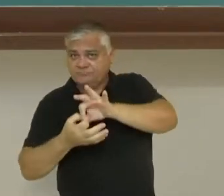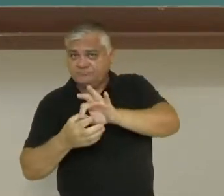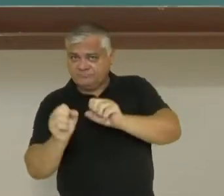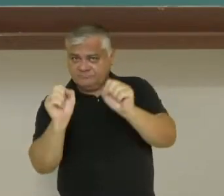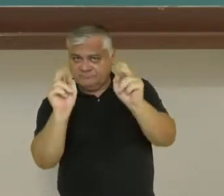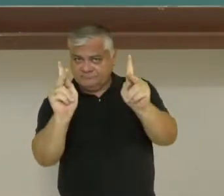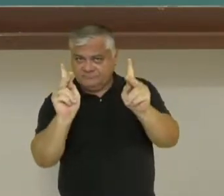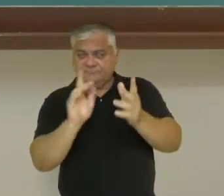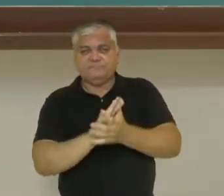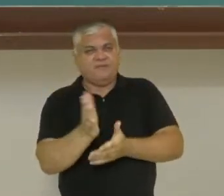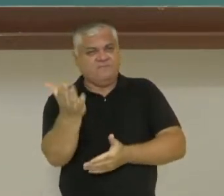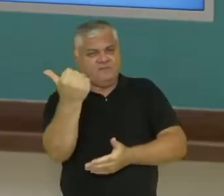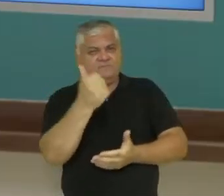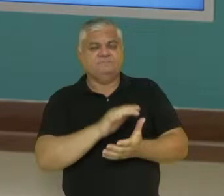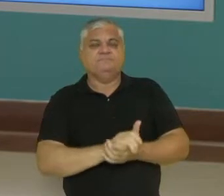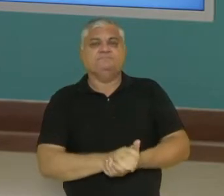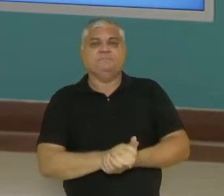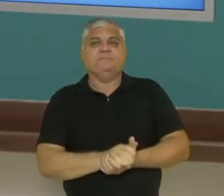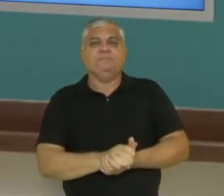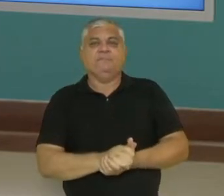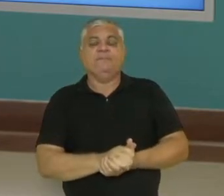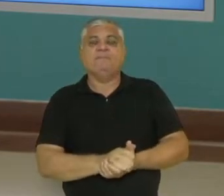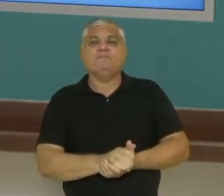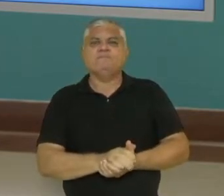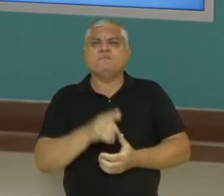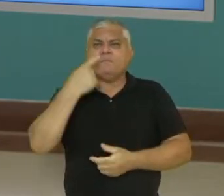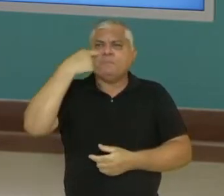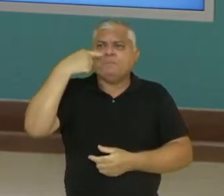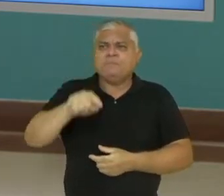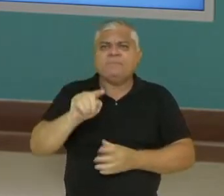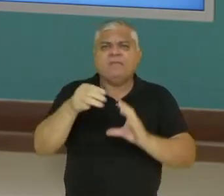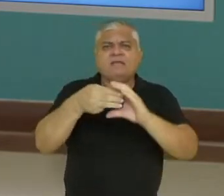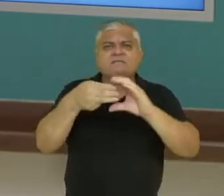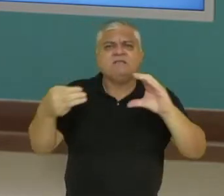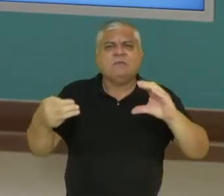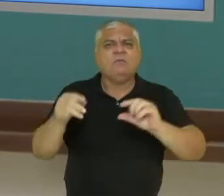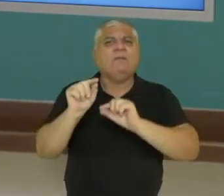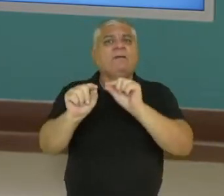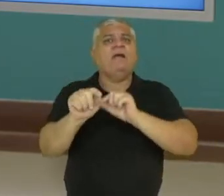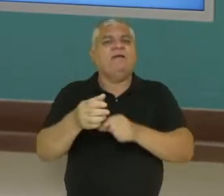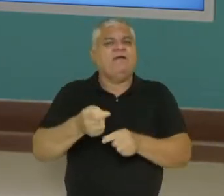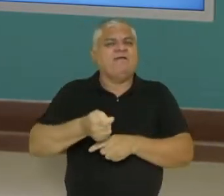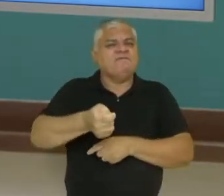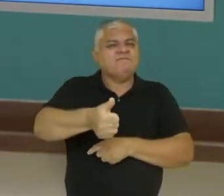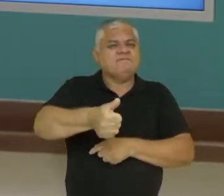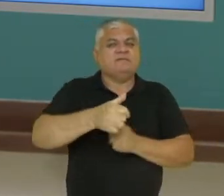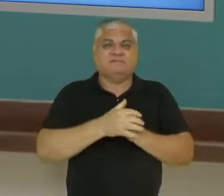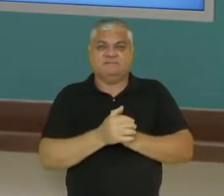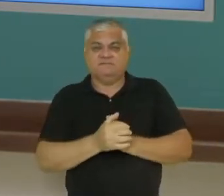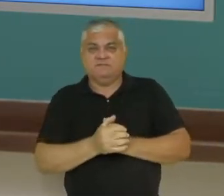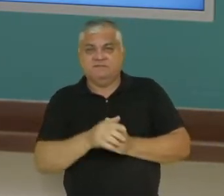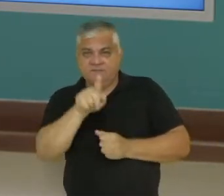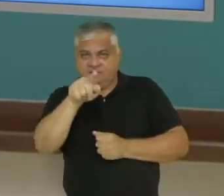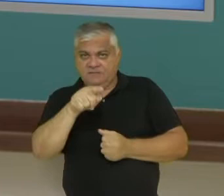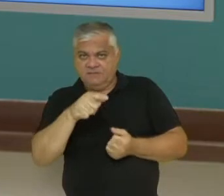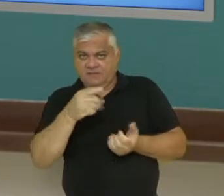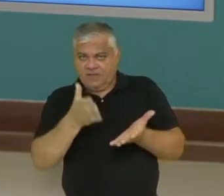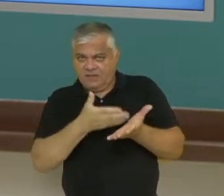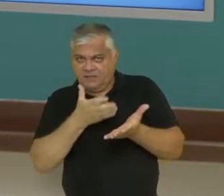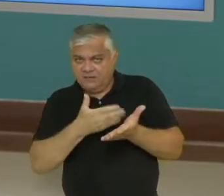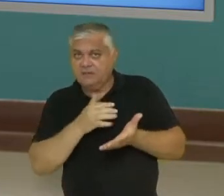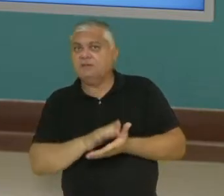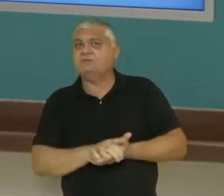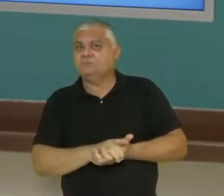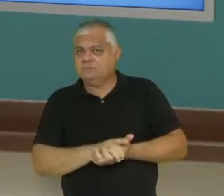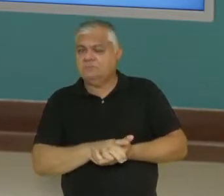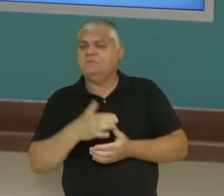Ok? Bora lá então? Descoberta da célula. Ah, mas eu quero te dar uma dica. Você está com um caderno aí? Porque eu